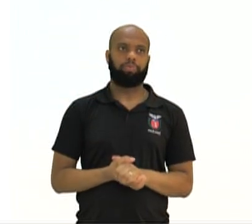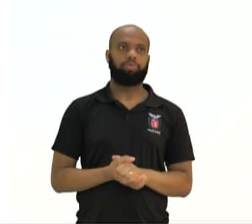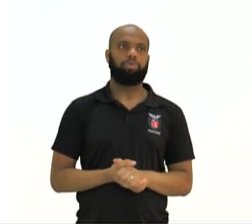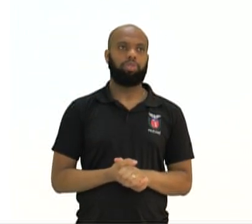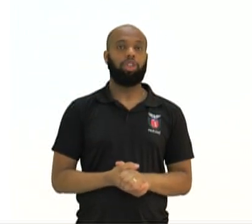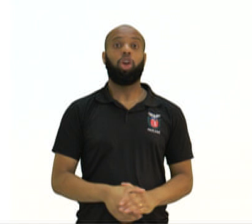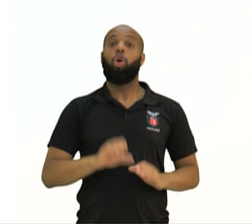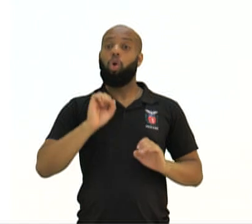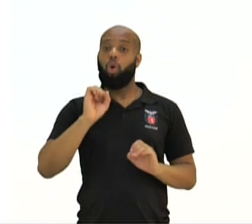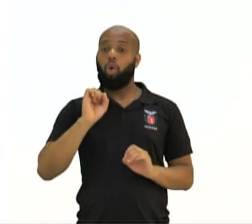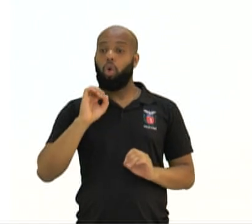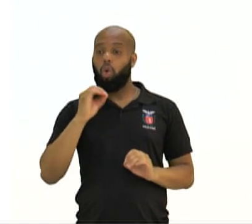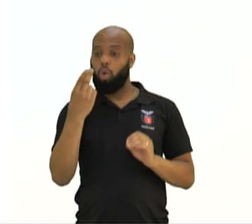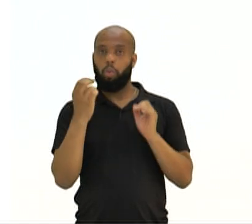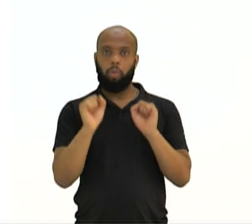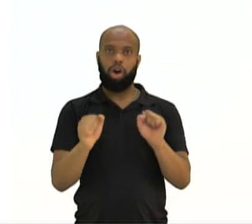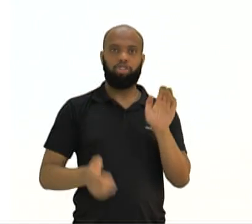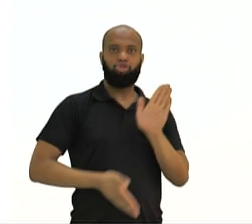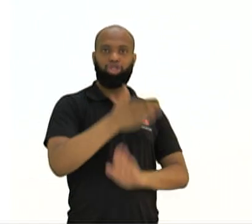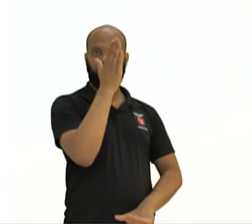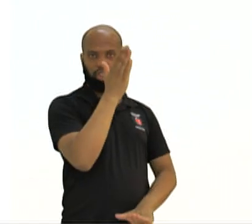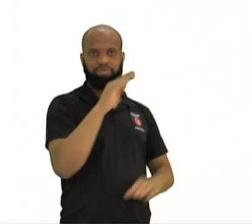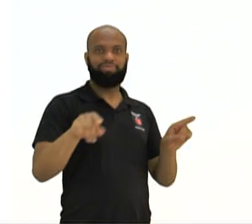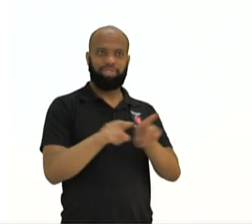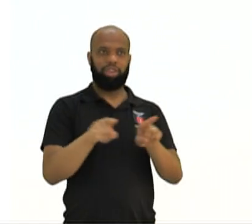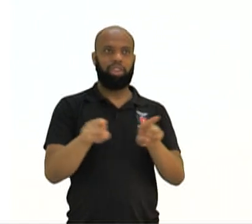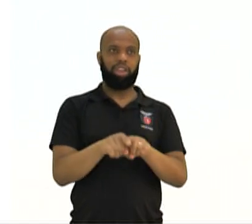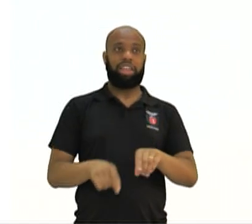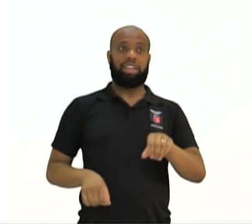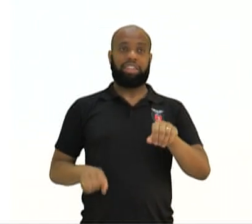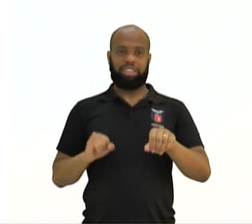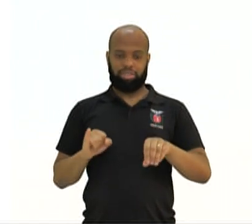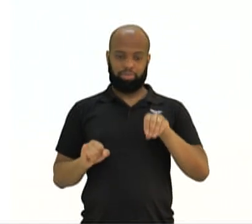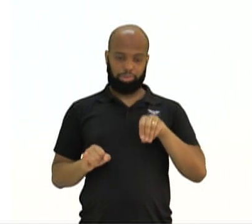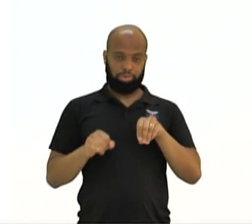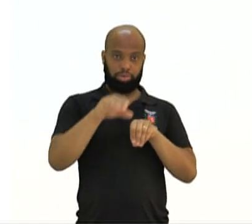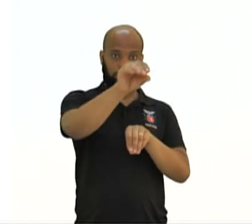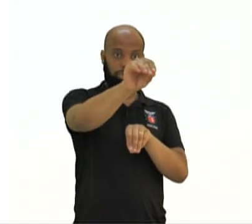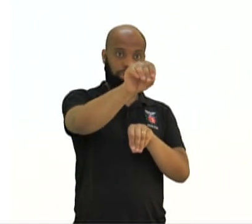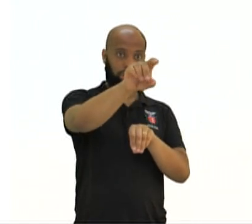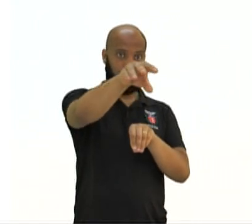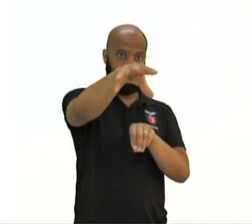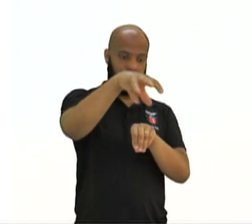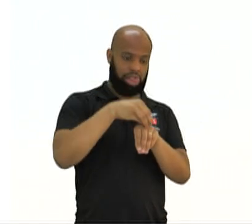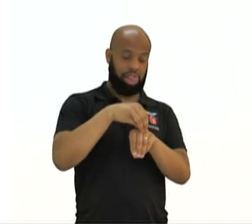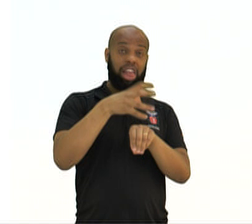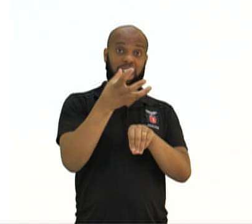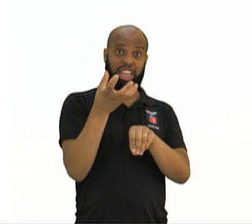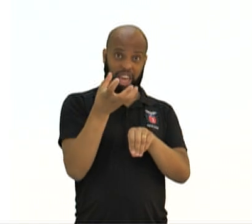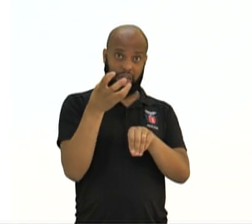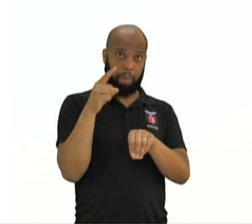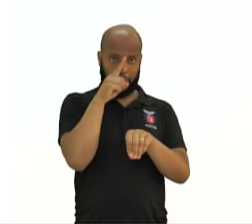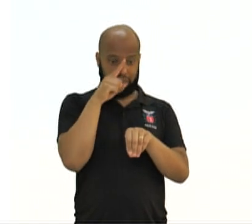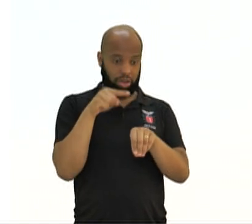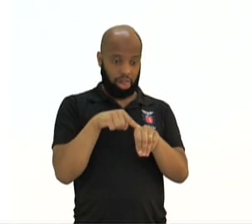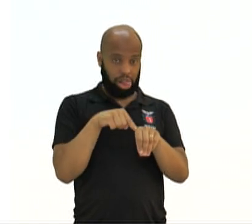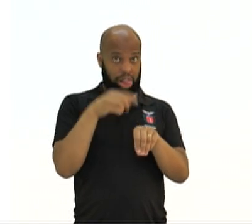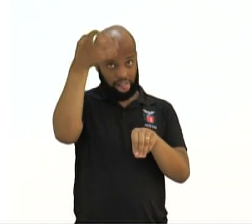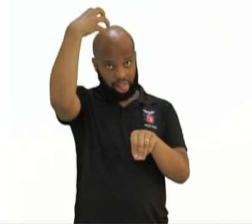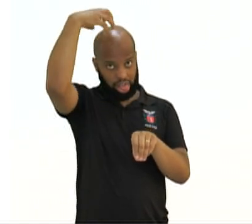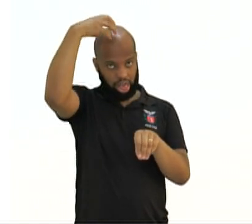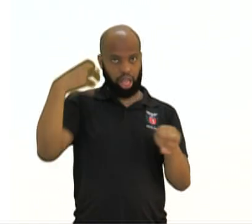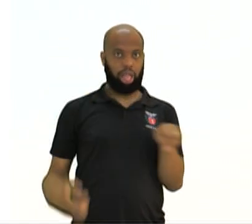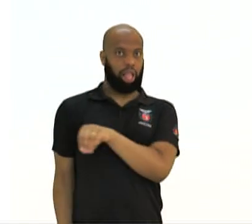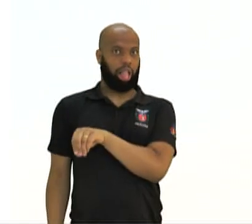poder mover o rei fugindo dessa ameaça. Então eu posso movimentar o rei para essa direção, né, ou para outra